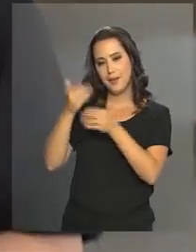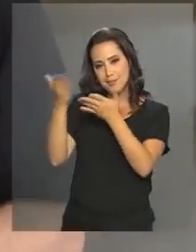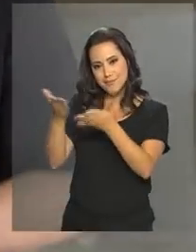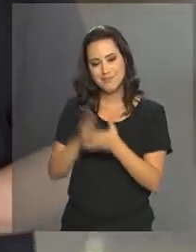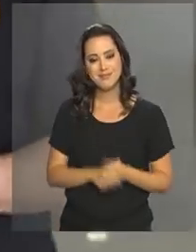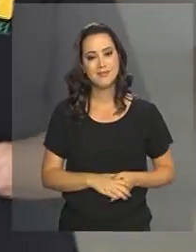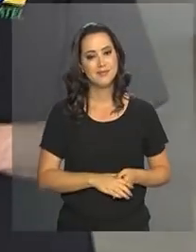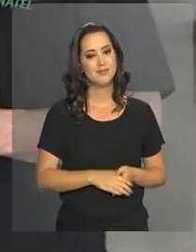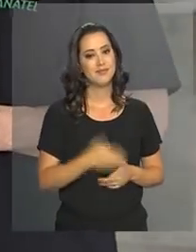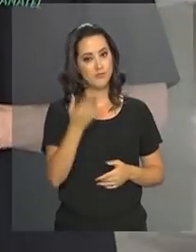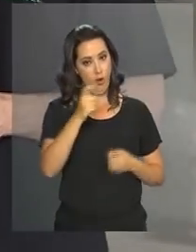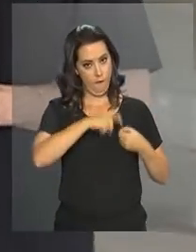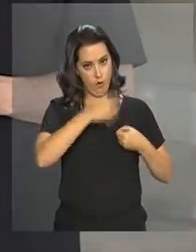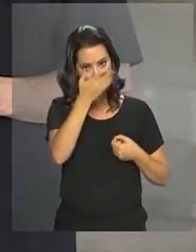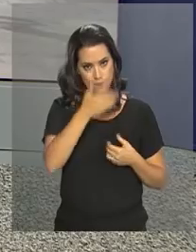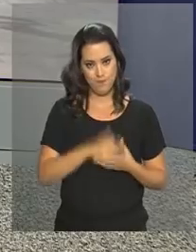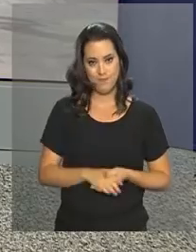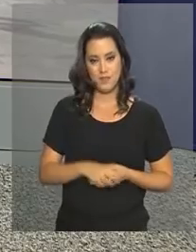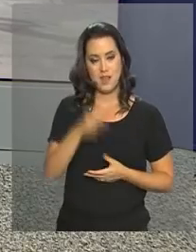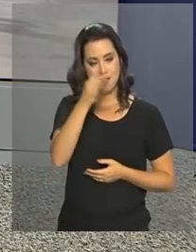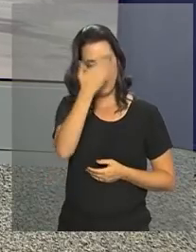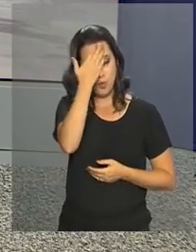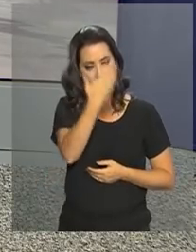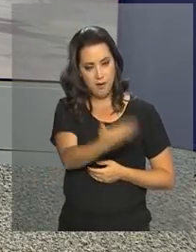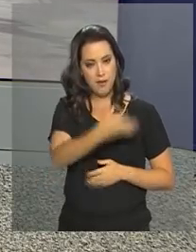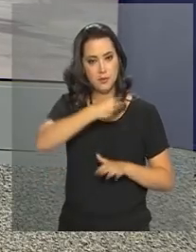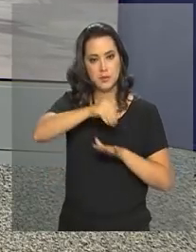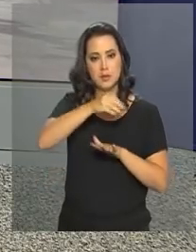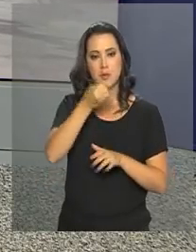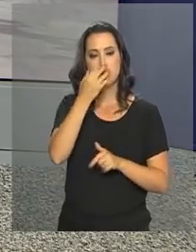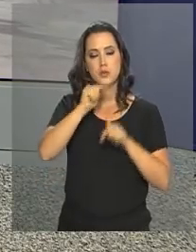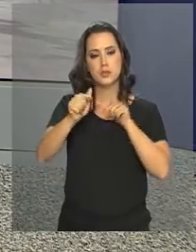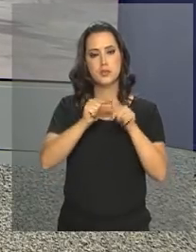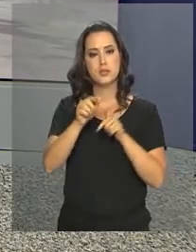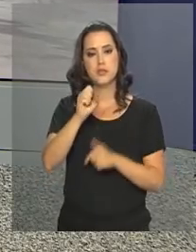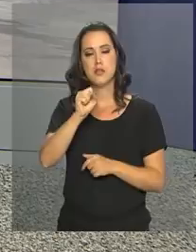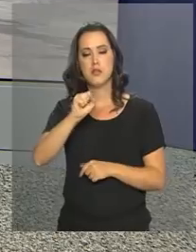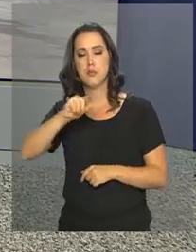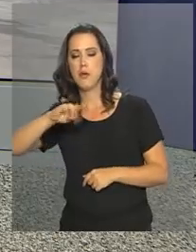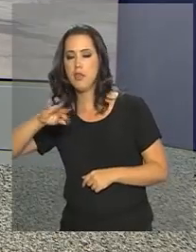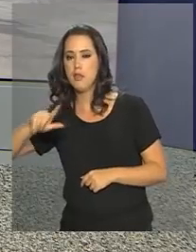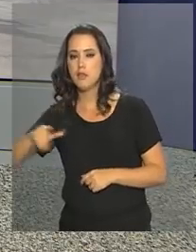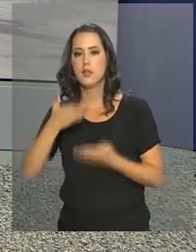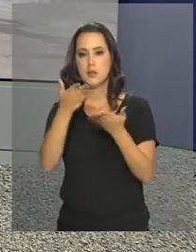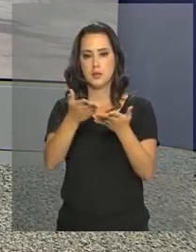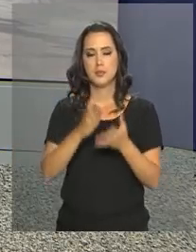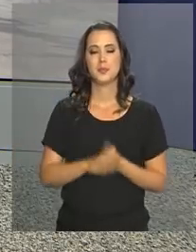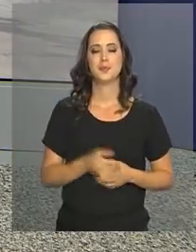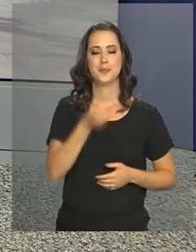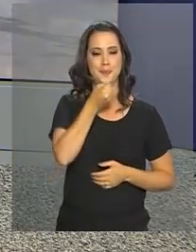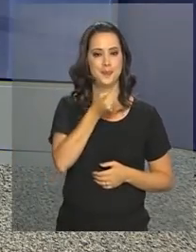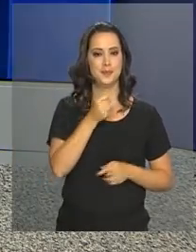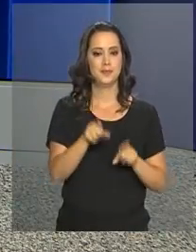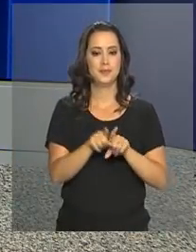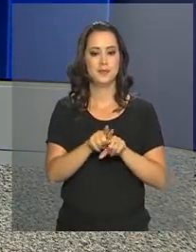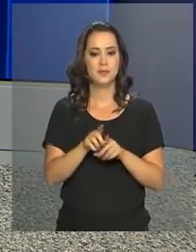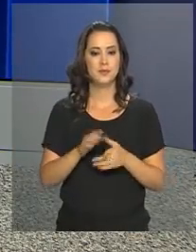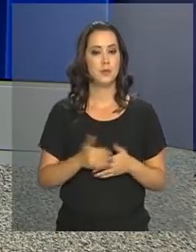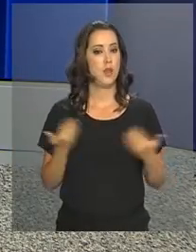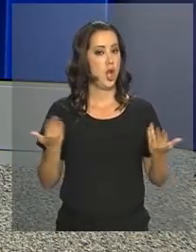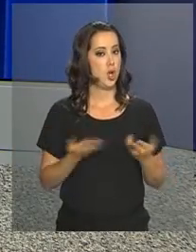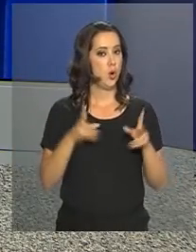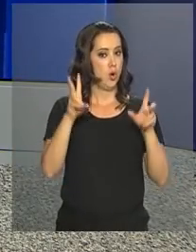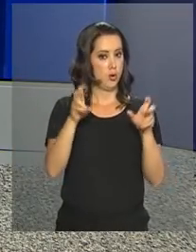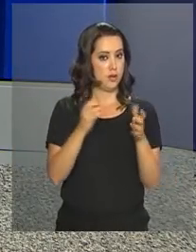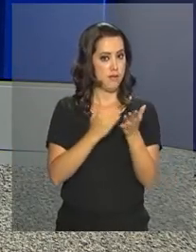você. Alessandra. Obrigada pelas informações. Um bom trabalho para a Anatel e para você, Pablo. E o